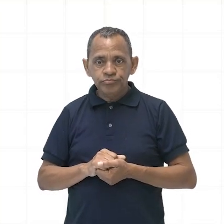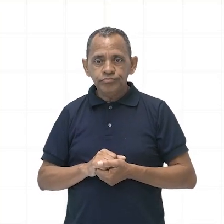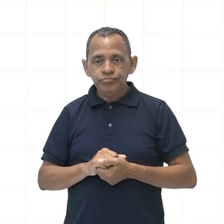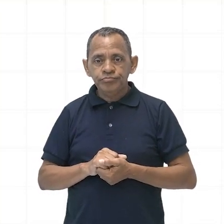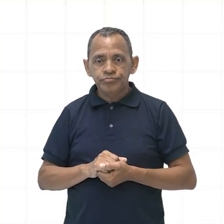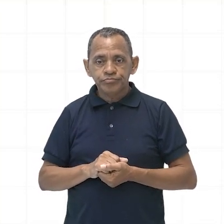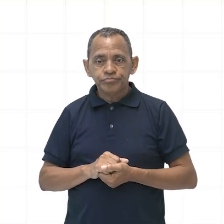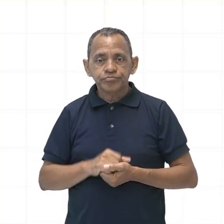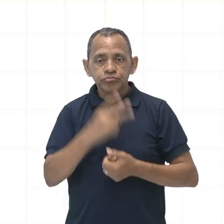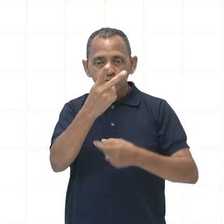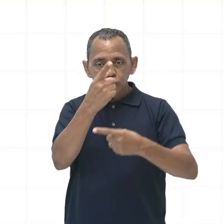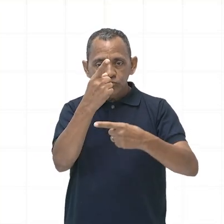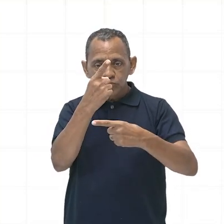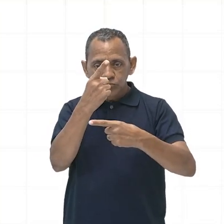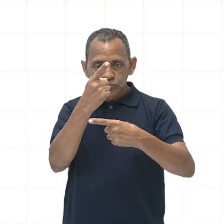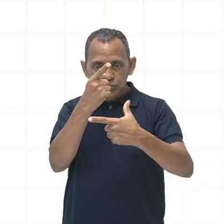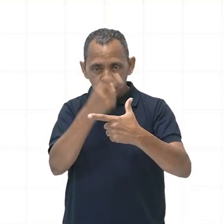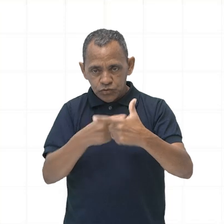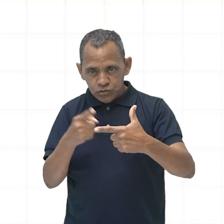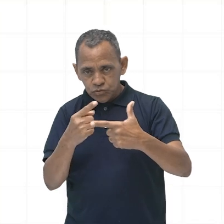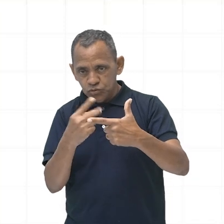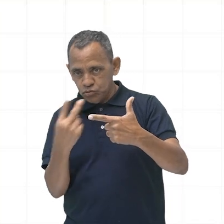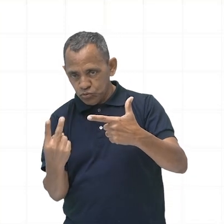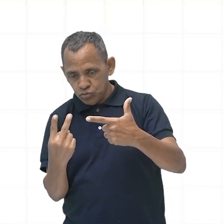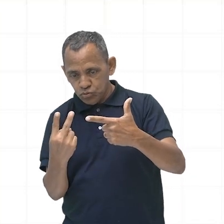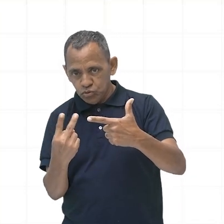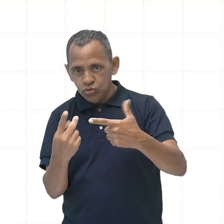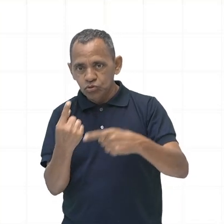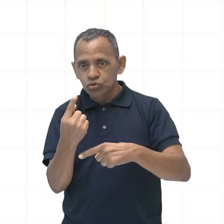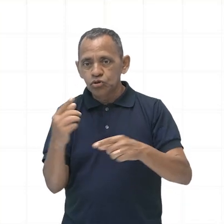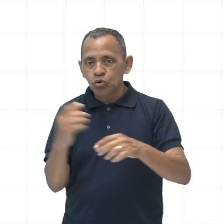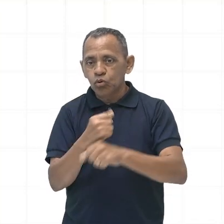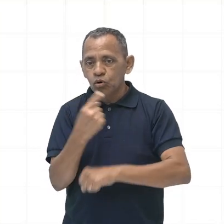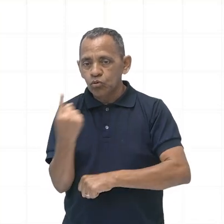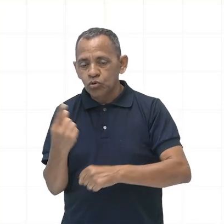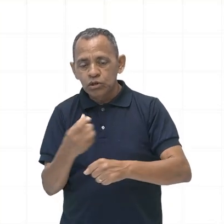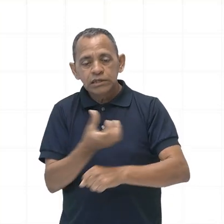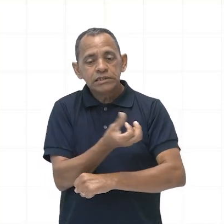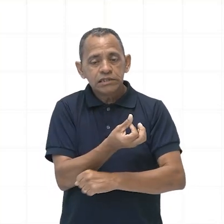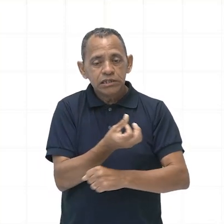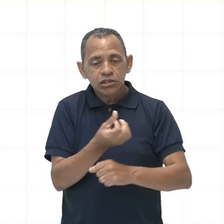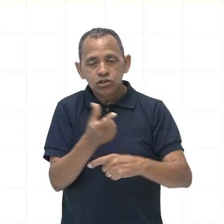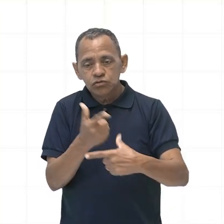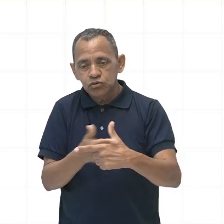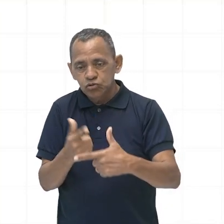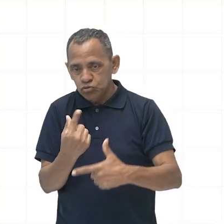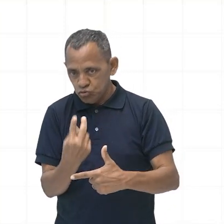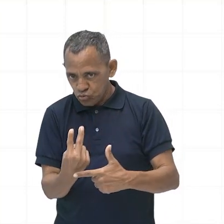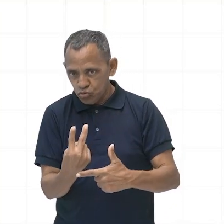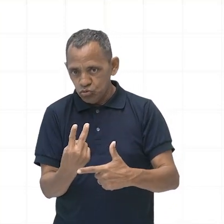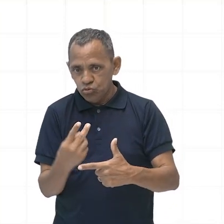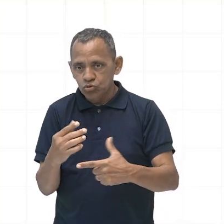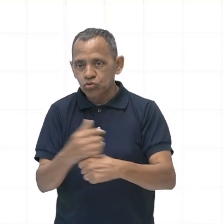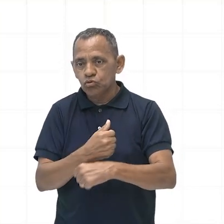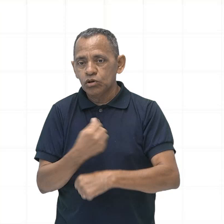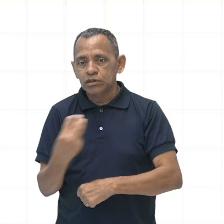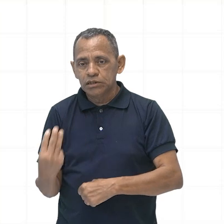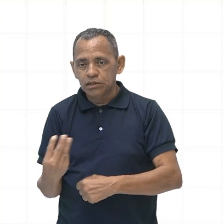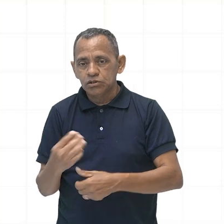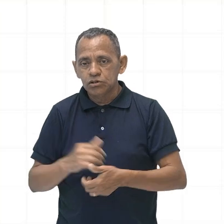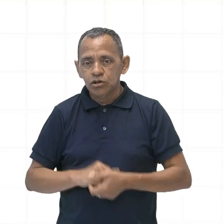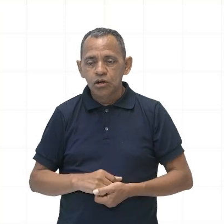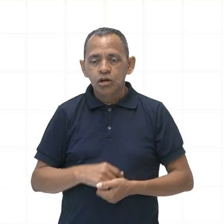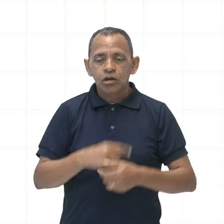vai ficar 2 dividido por 2, 1. E 6 dividido por 2, 3. Então, a probabilidade de